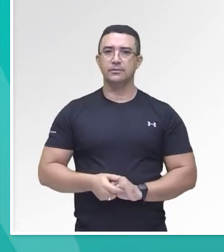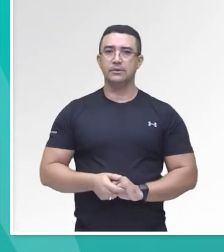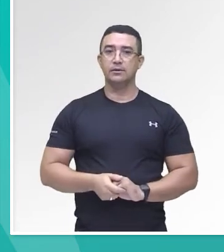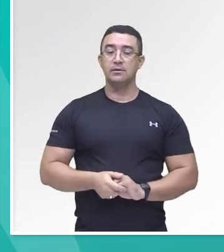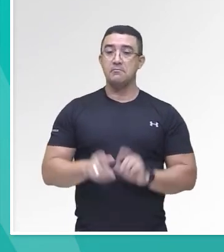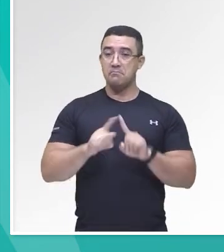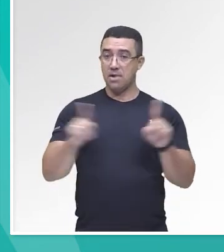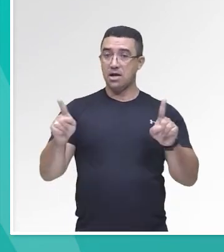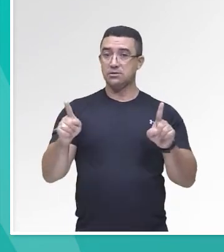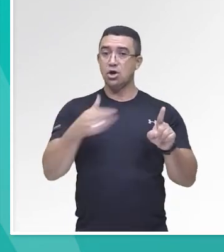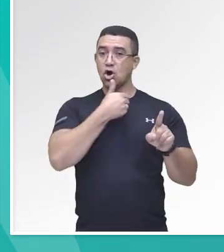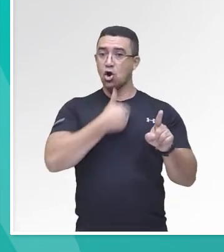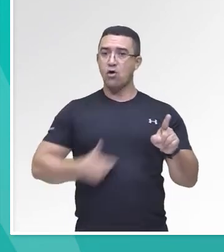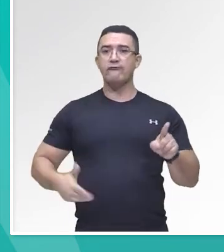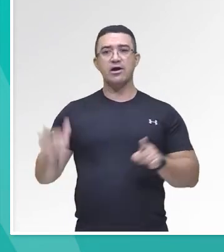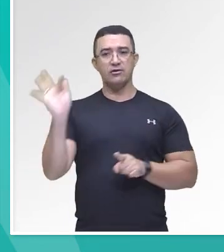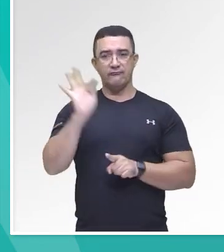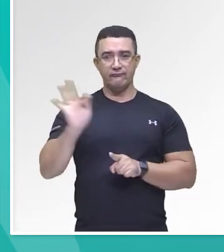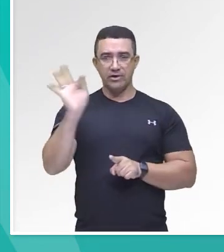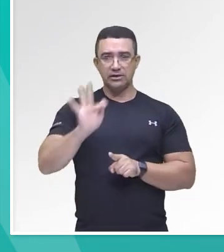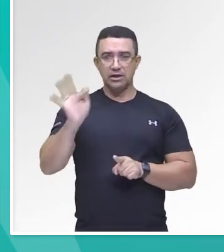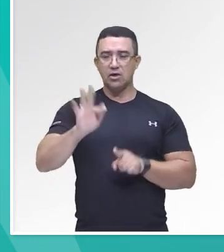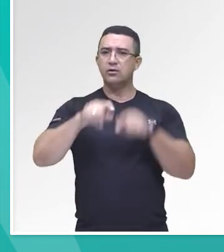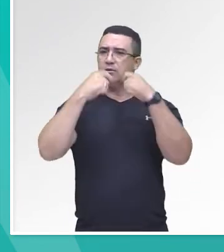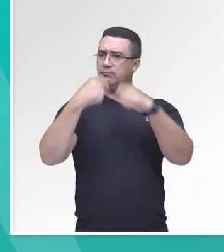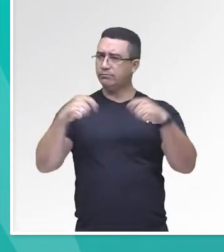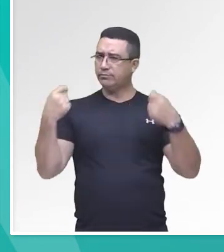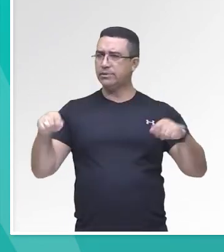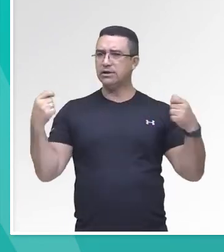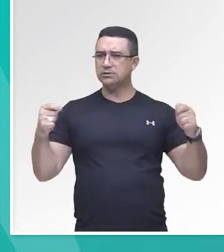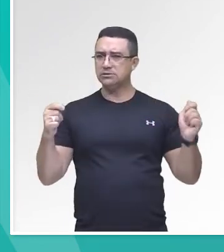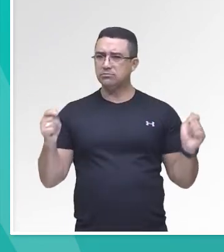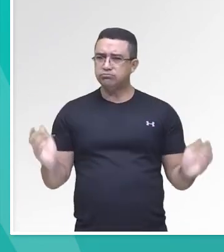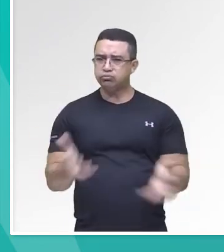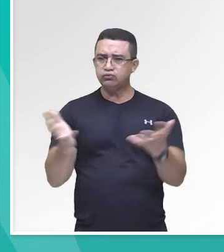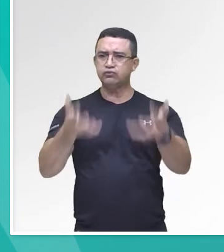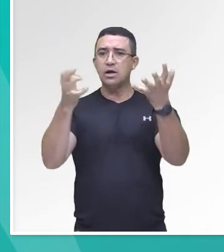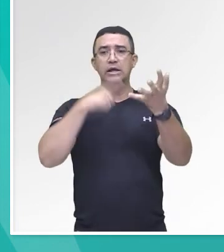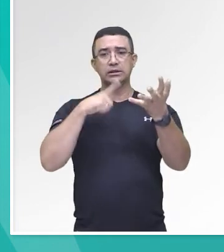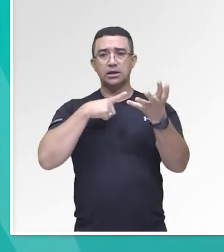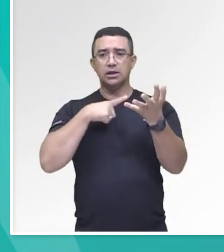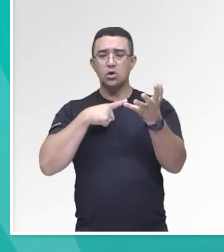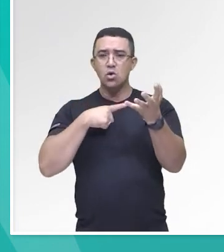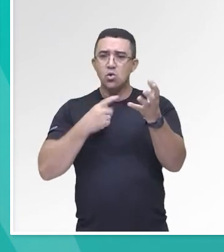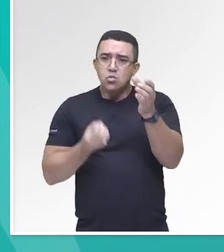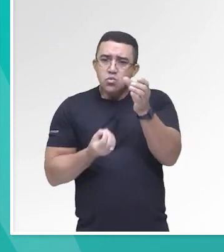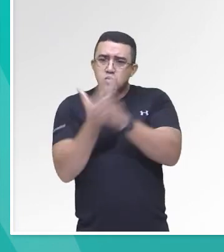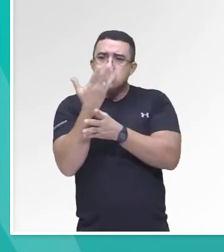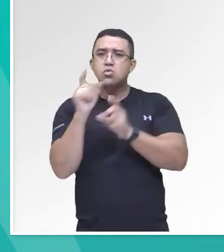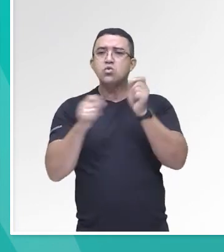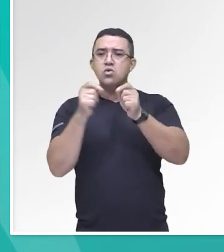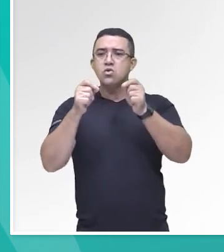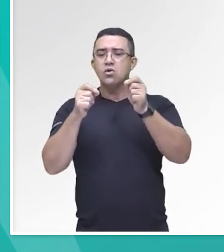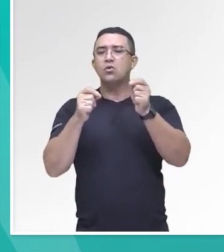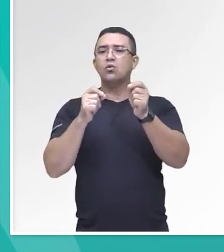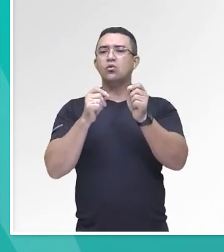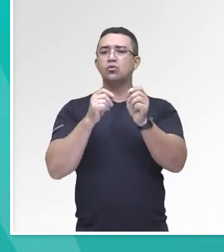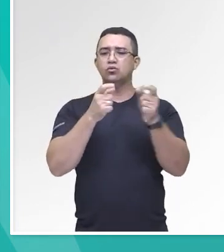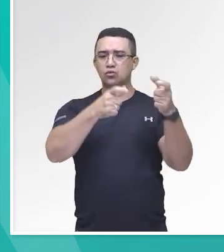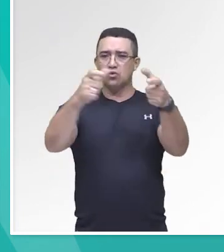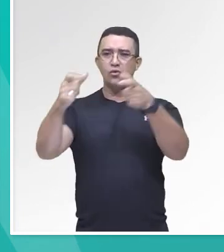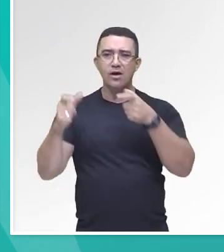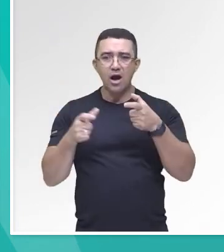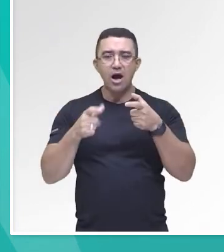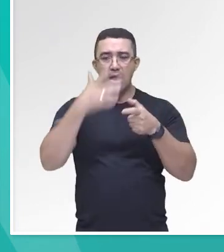Ademais, o governo federal deve promover uma central nacional de reclamações para denúncias de pais